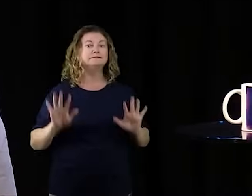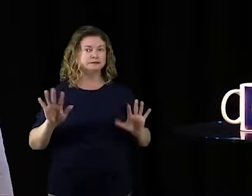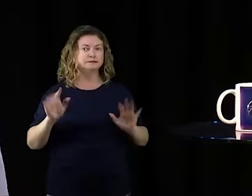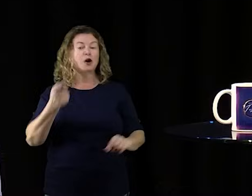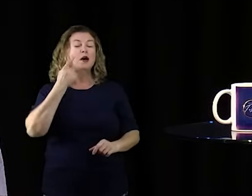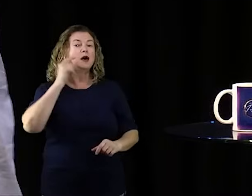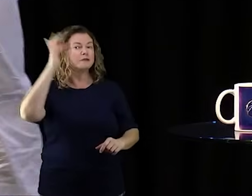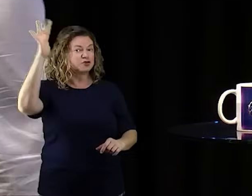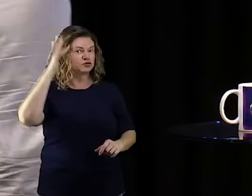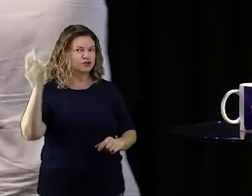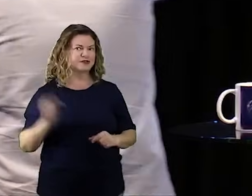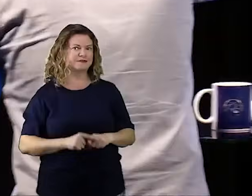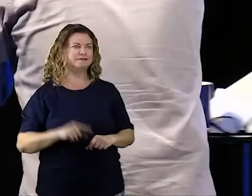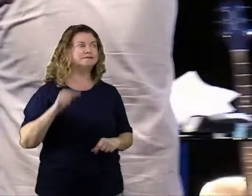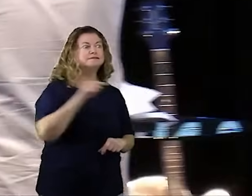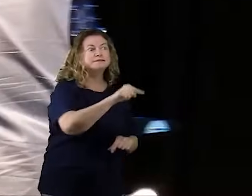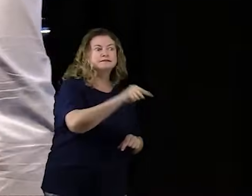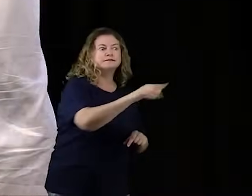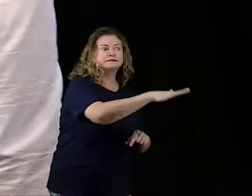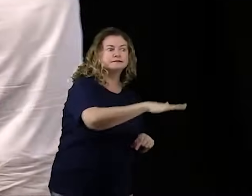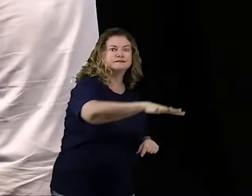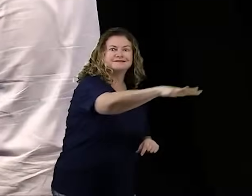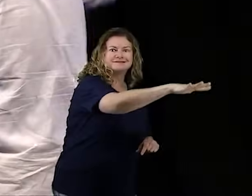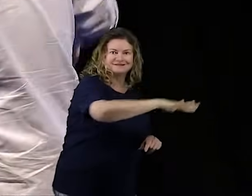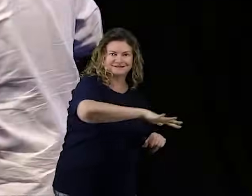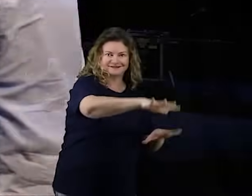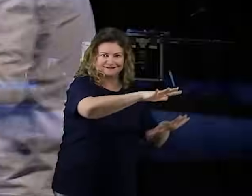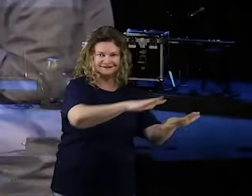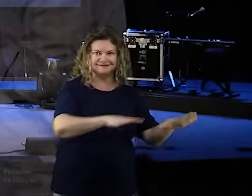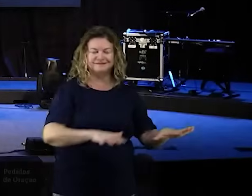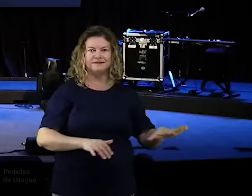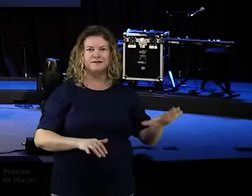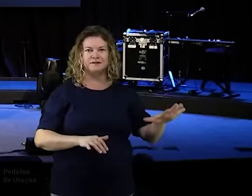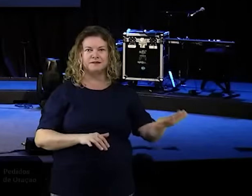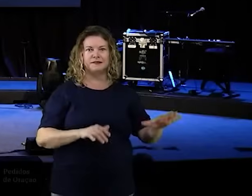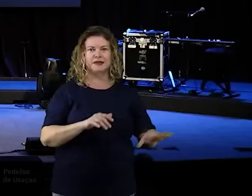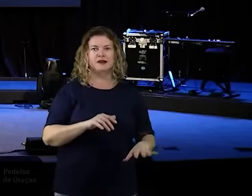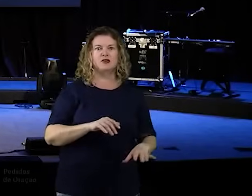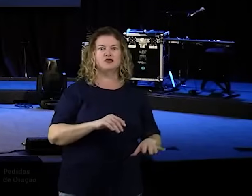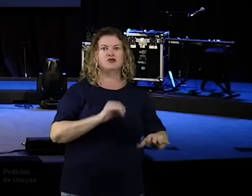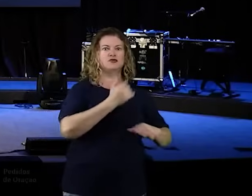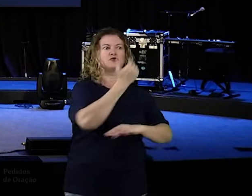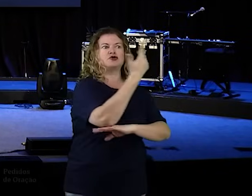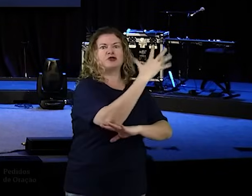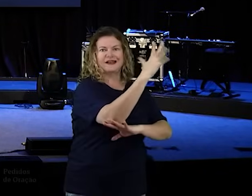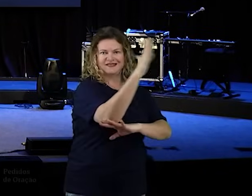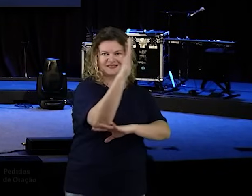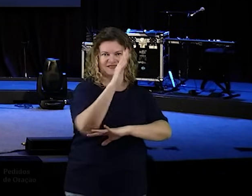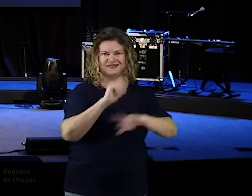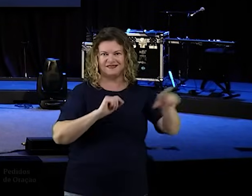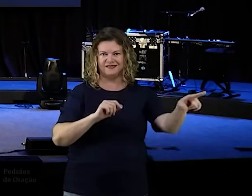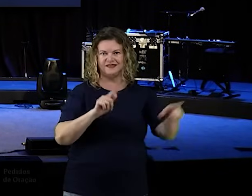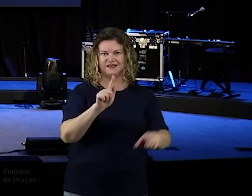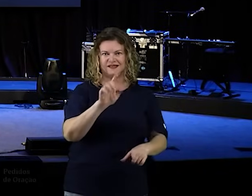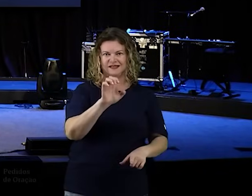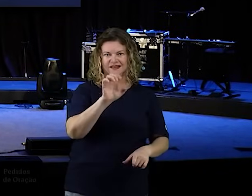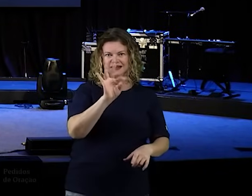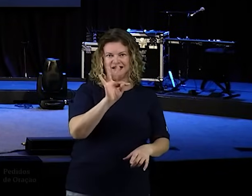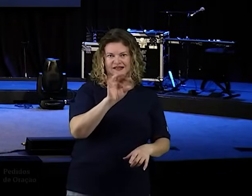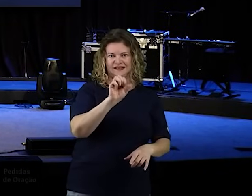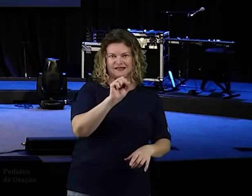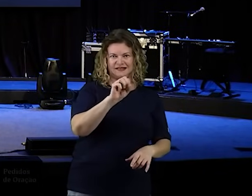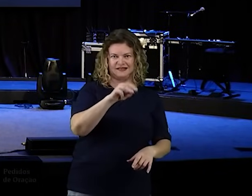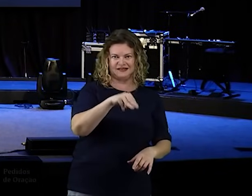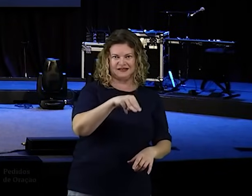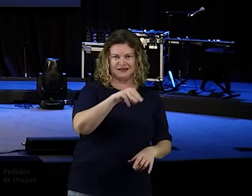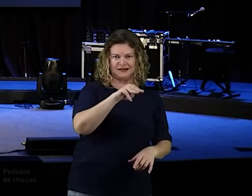espaço e aqui é o mon das Oliveiras Tá bom então você entra aqui tem um lugar aqui que é chamada uma das portas é porta de Absalão